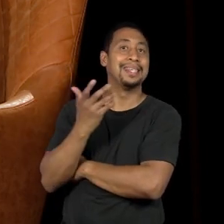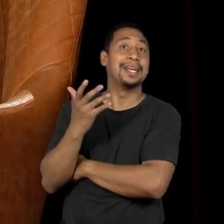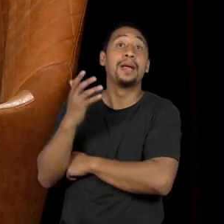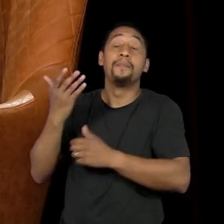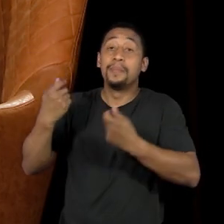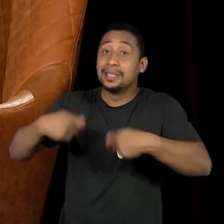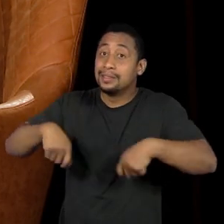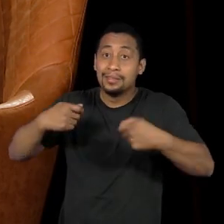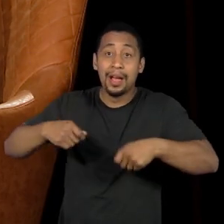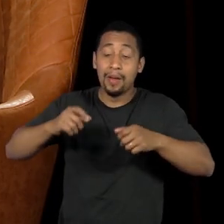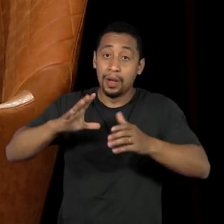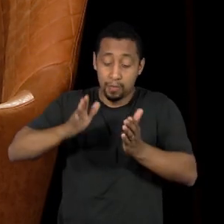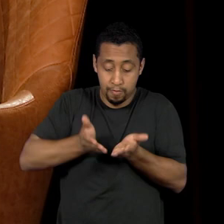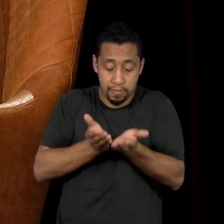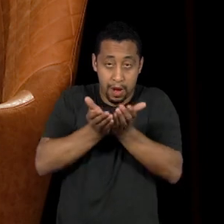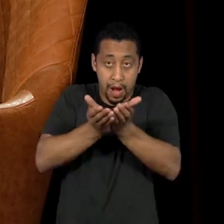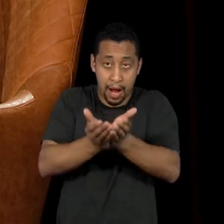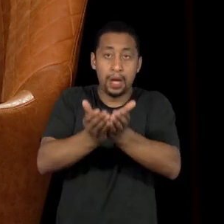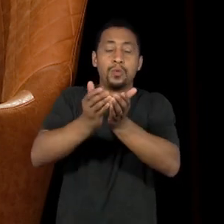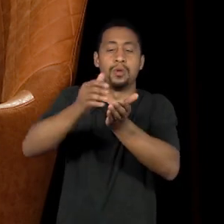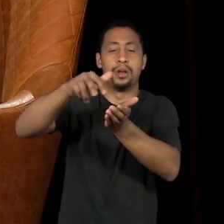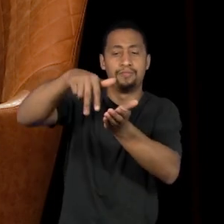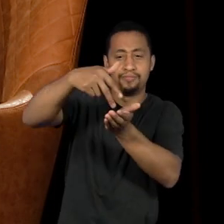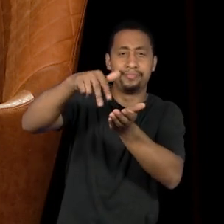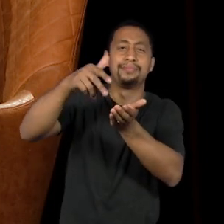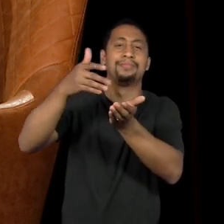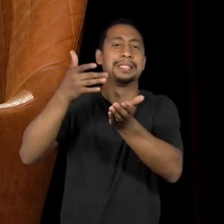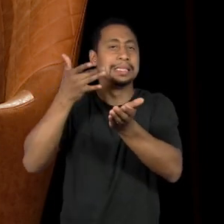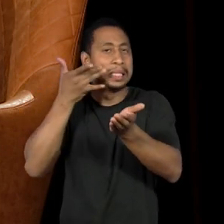modalidades de arte, orquestra, teatro,